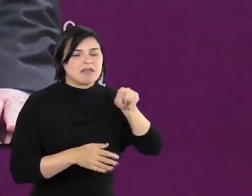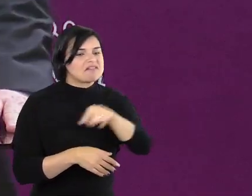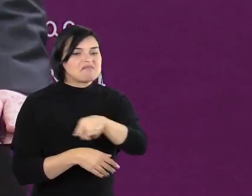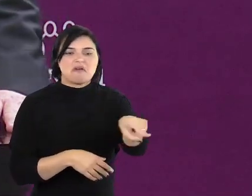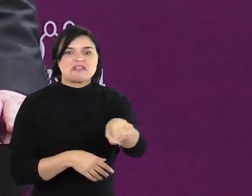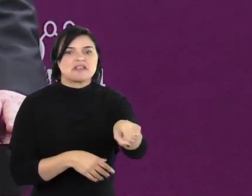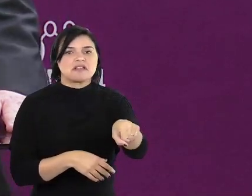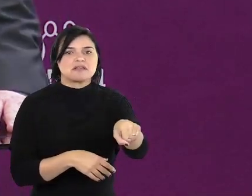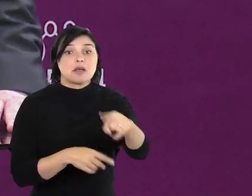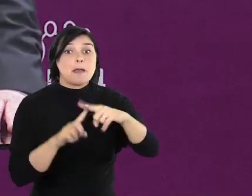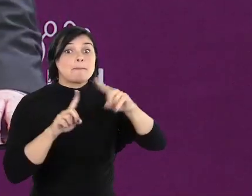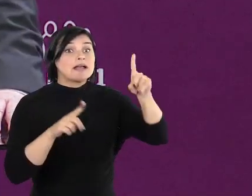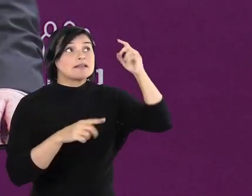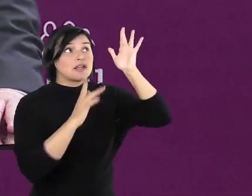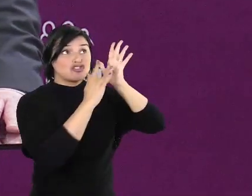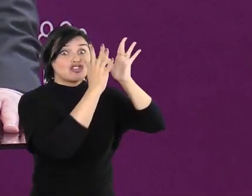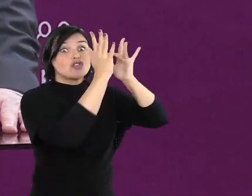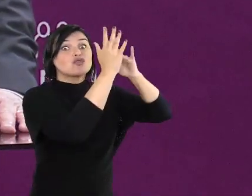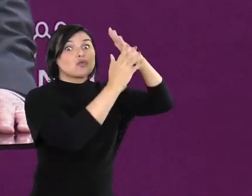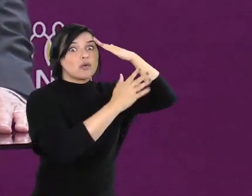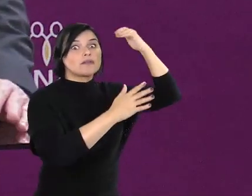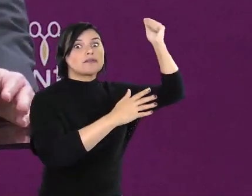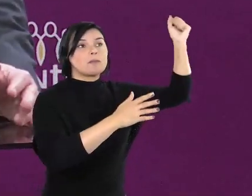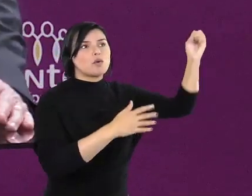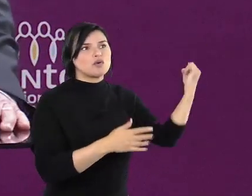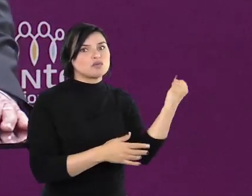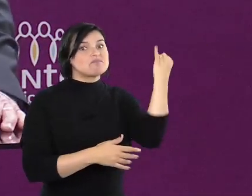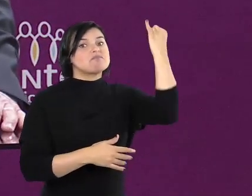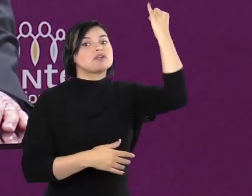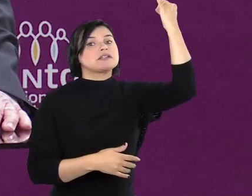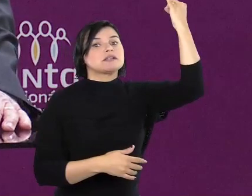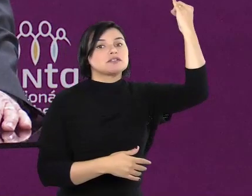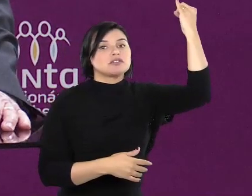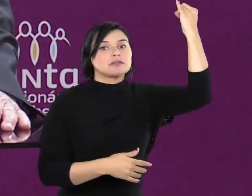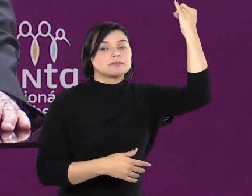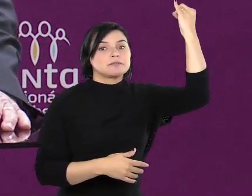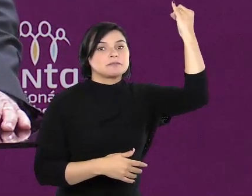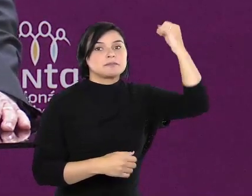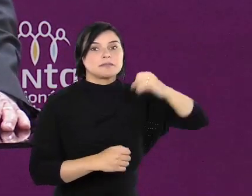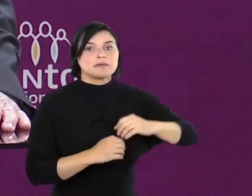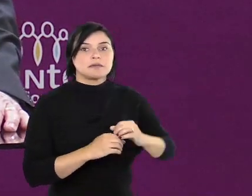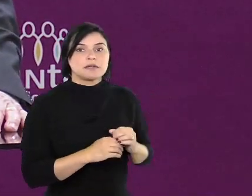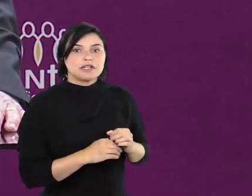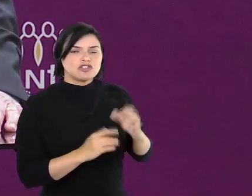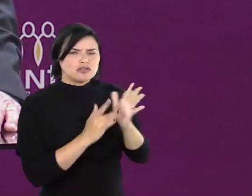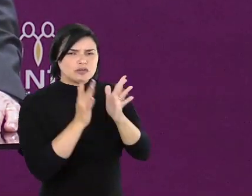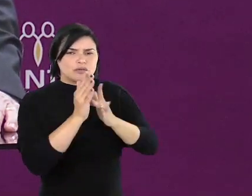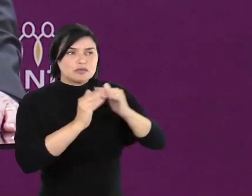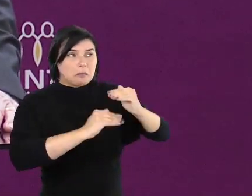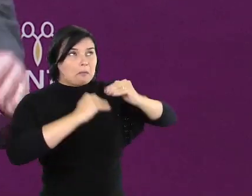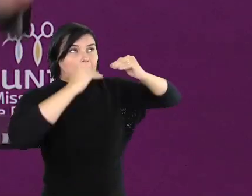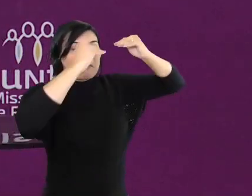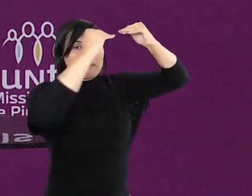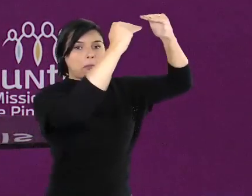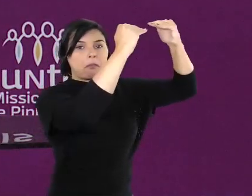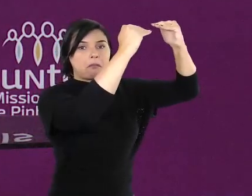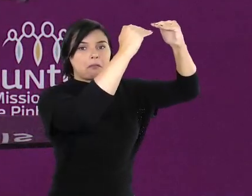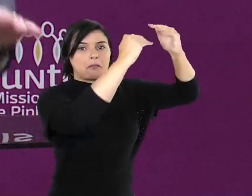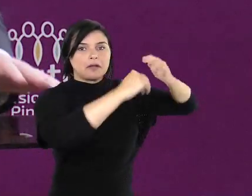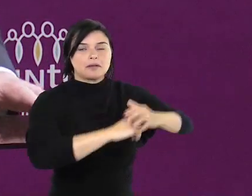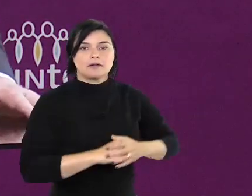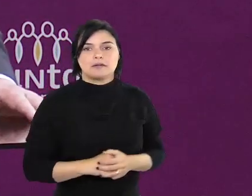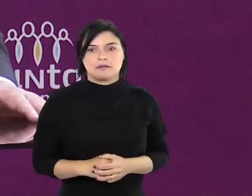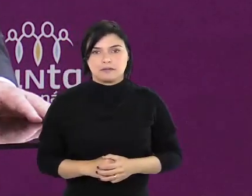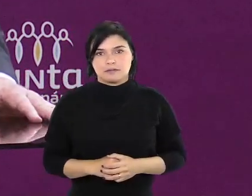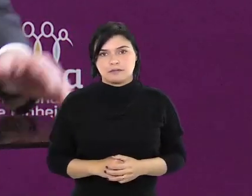para dar nossa vida por ele na certeza de que um dia nós podemos ouvir da boca